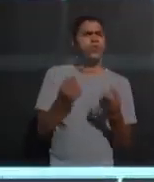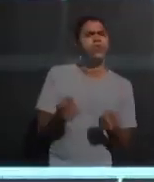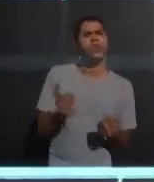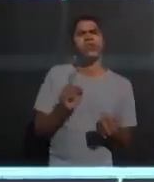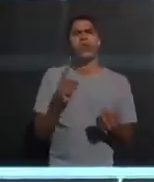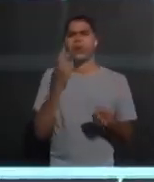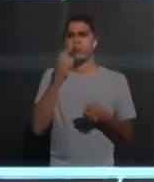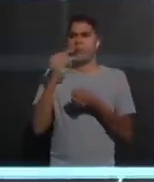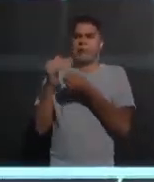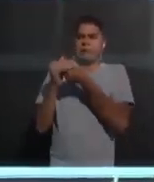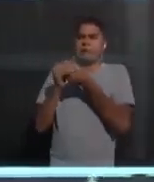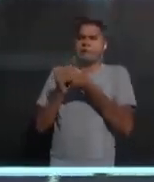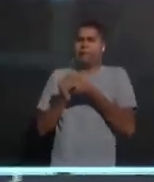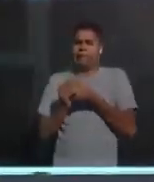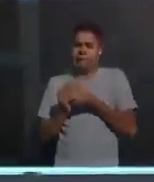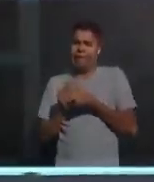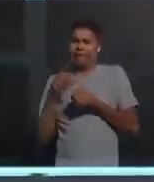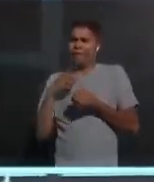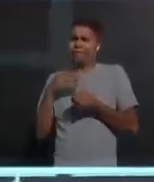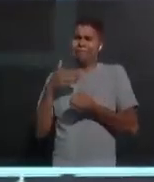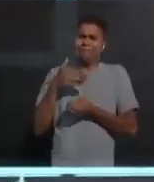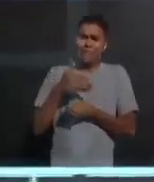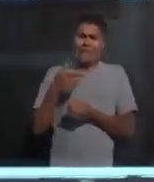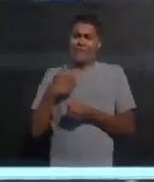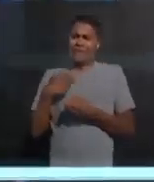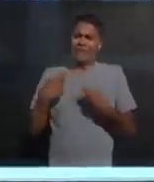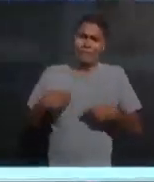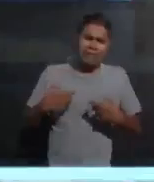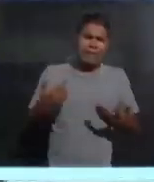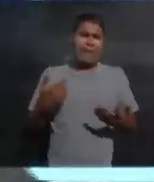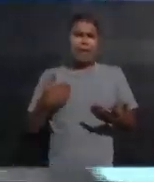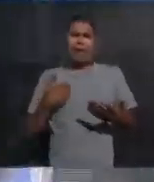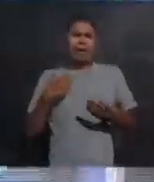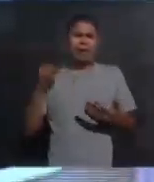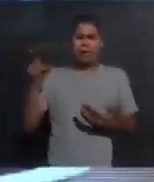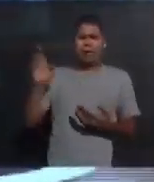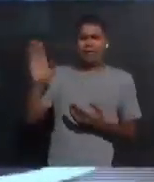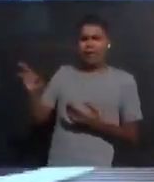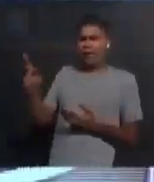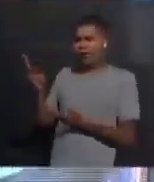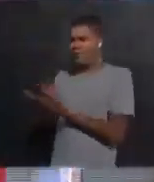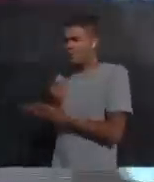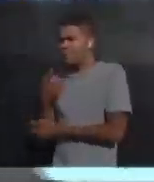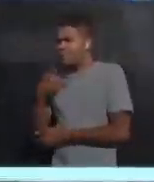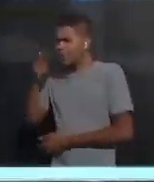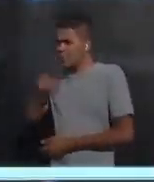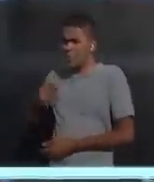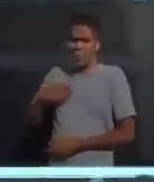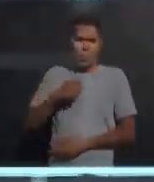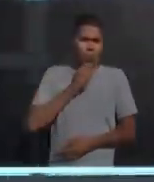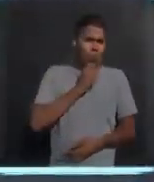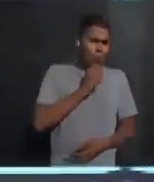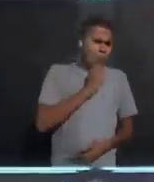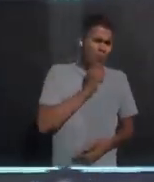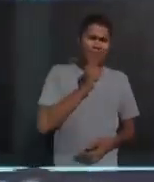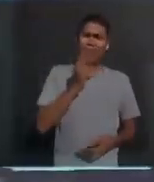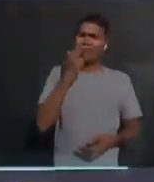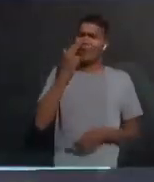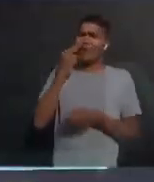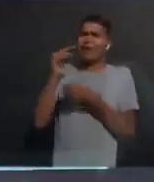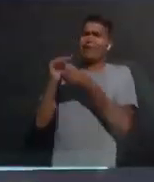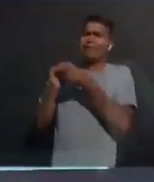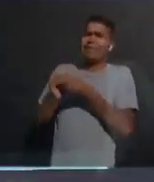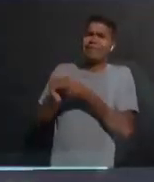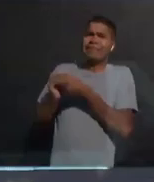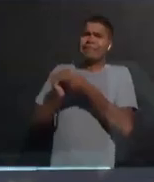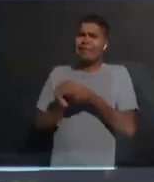viu sob pressão a eu tenho que isso eu tenho que aquilo a mas rolando já conseguiu isso eu não conseguir só as pressões às